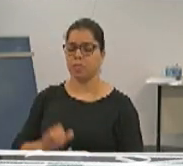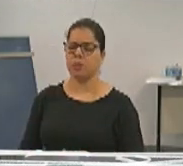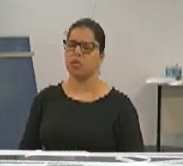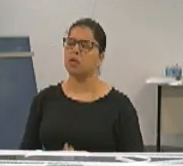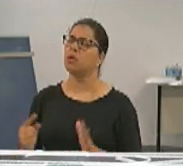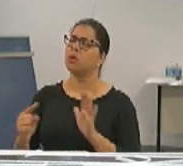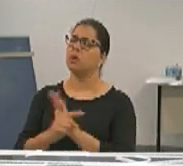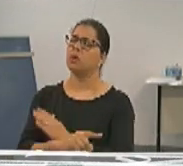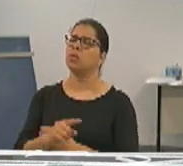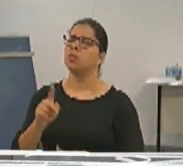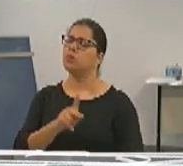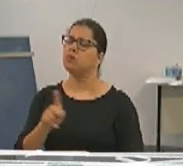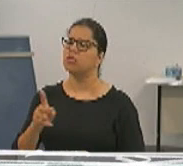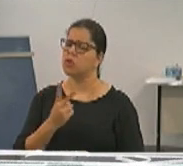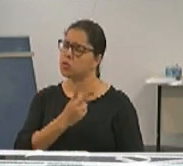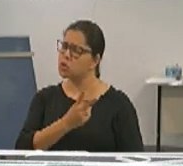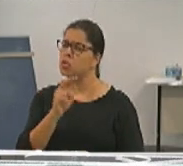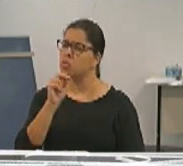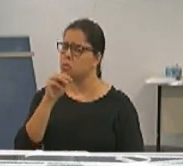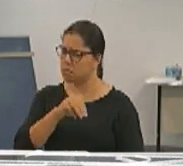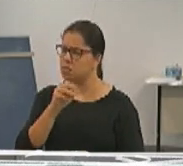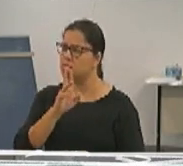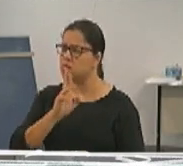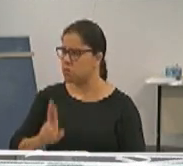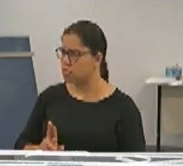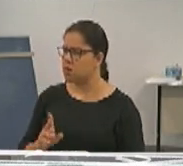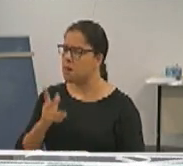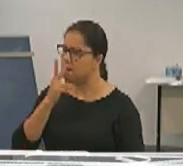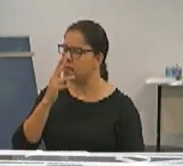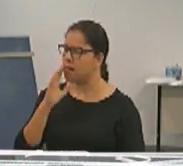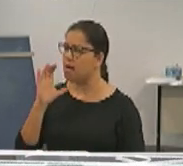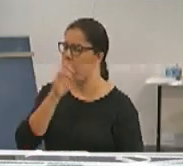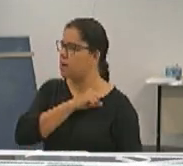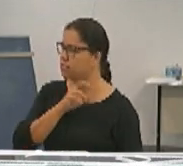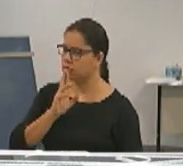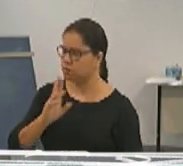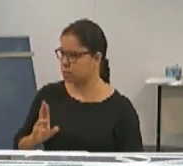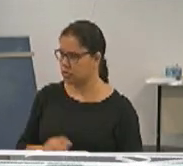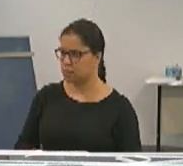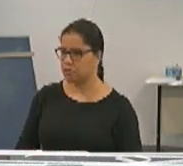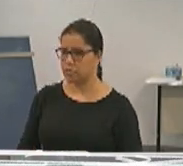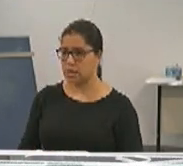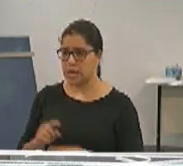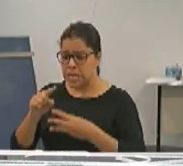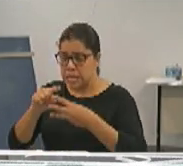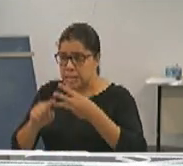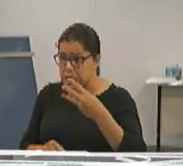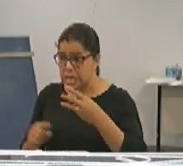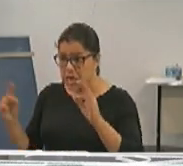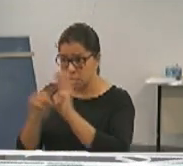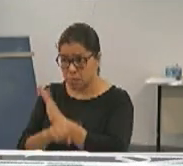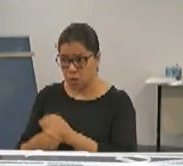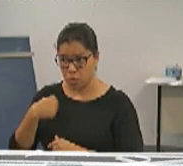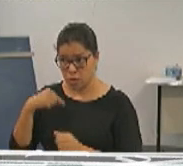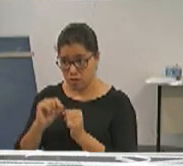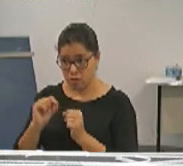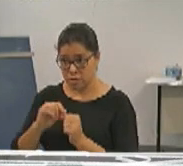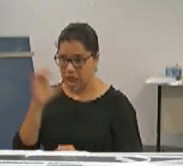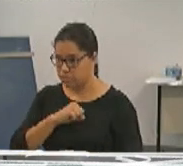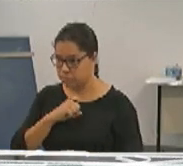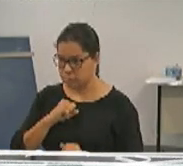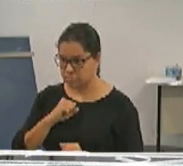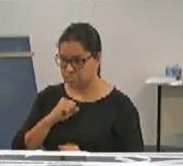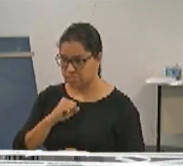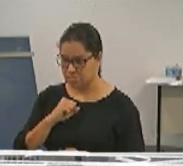você vai ter 2 minutos para responder, eu acredito que você vai ter tempo suficiente. Eu vou fazer quase que 3 perguntas em uma, mas eu acredito no seu potencial de